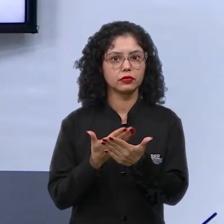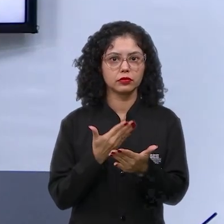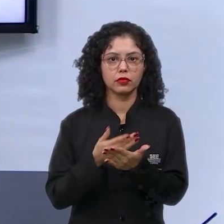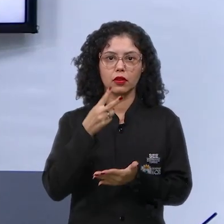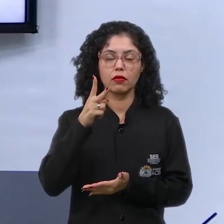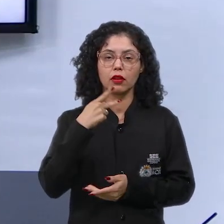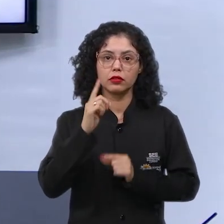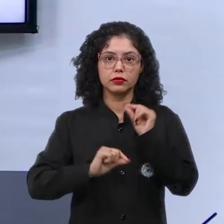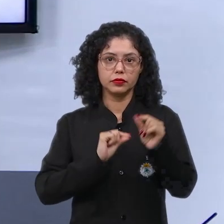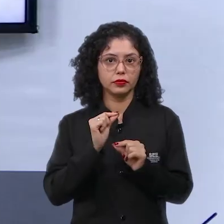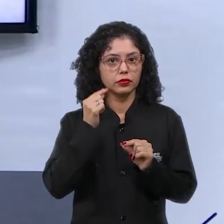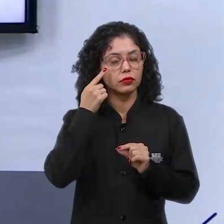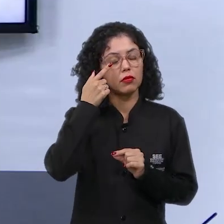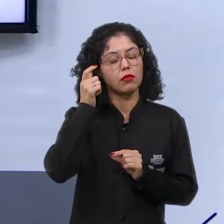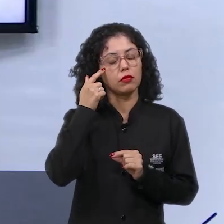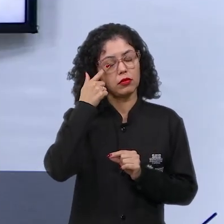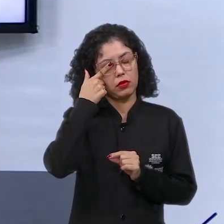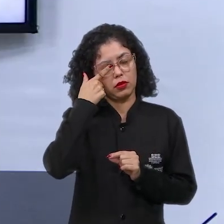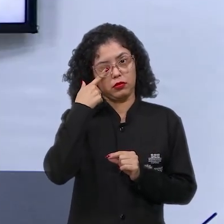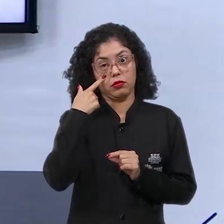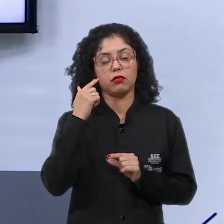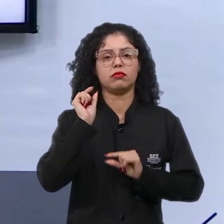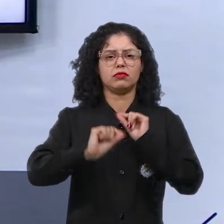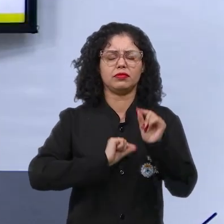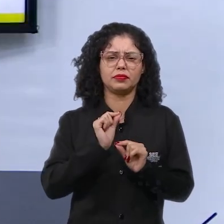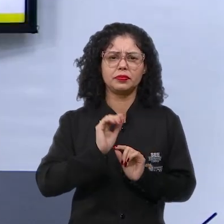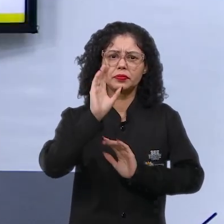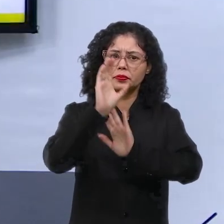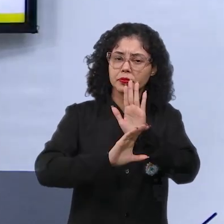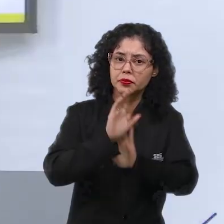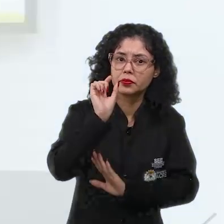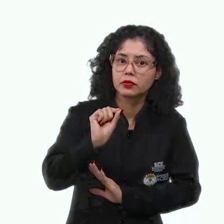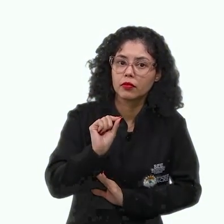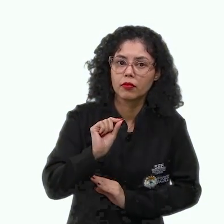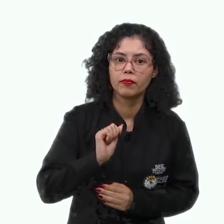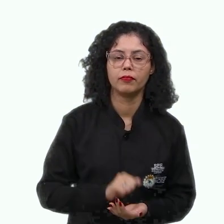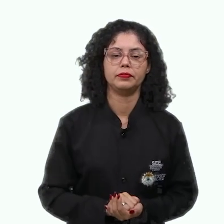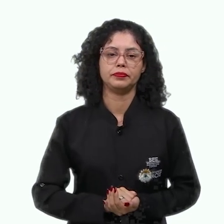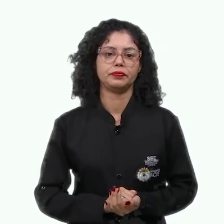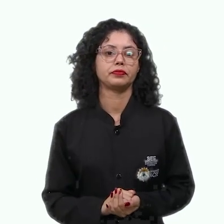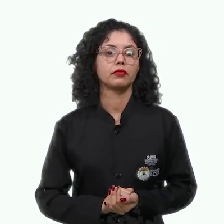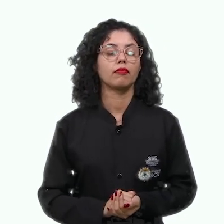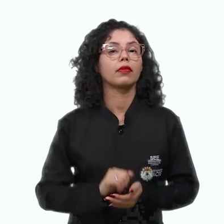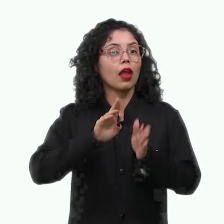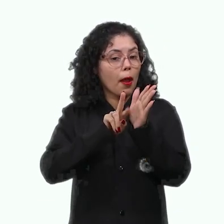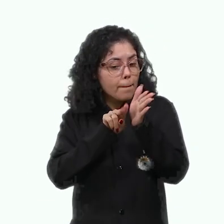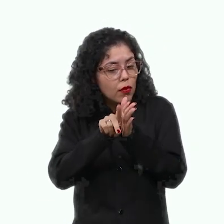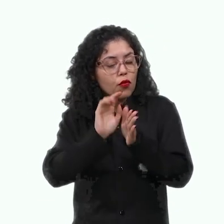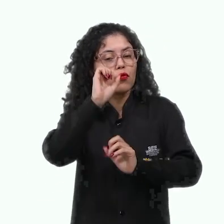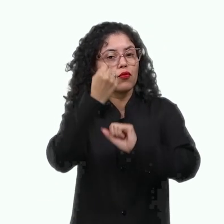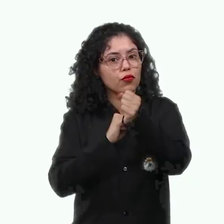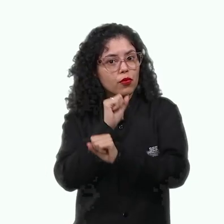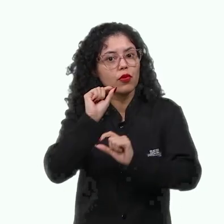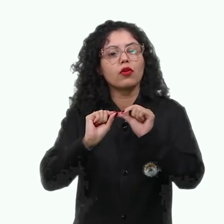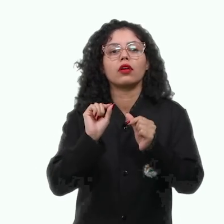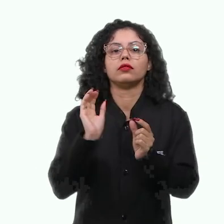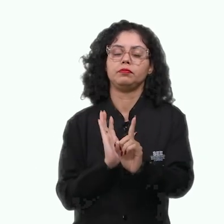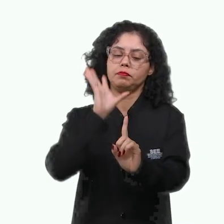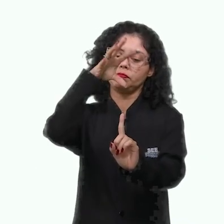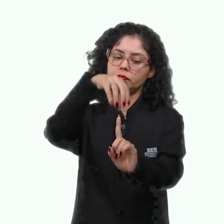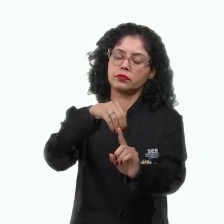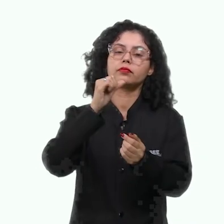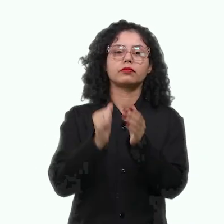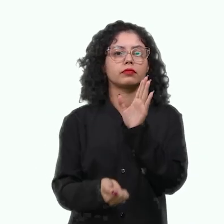vai falar sobre o conceito. O que é uma biofábrica? Olha só. As biofábricas, pessoal, são o centro